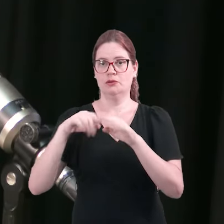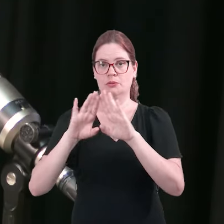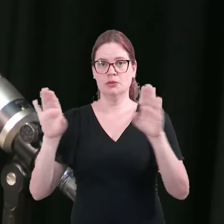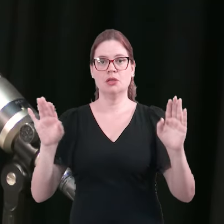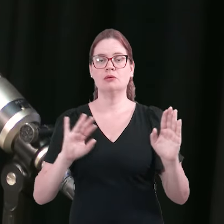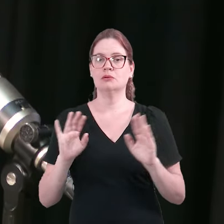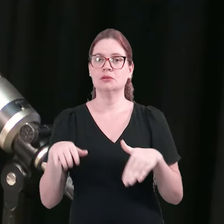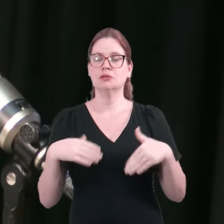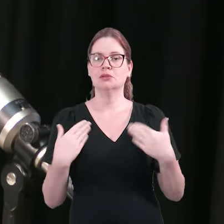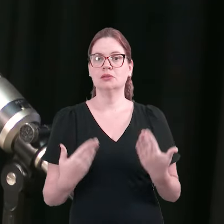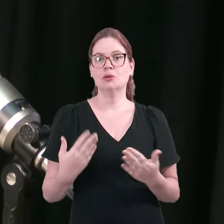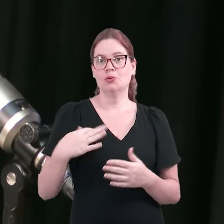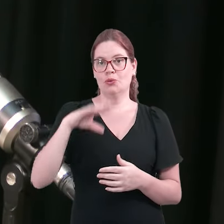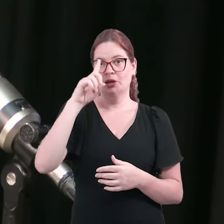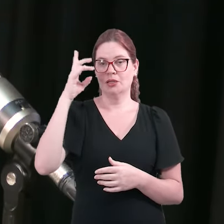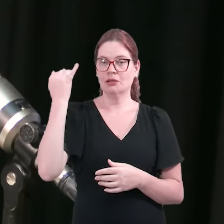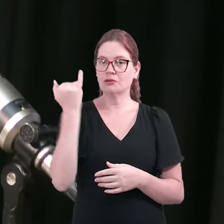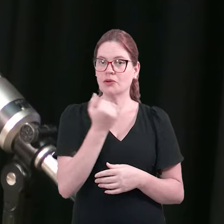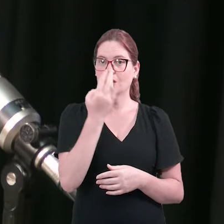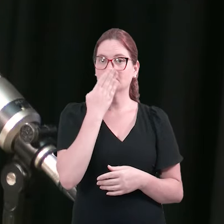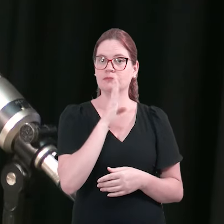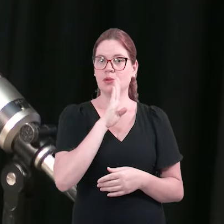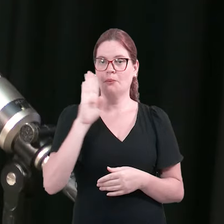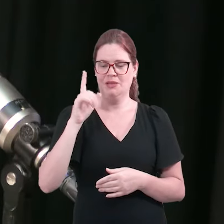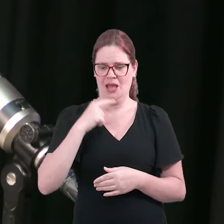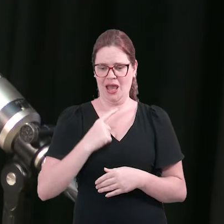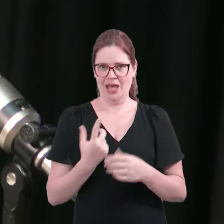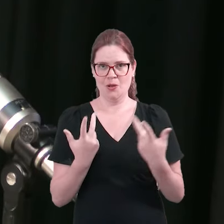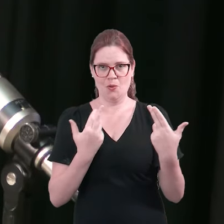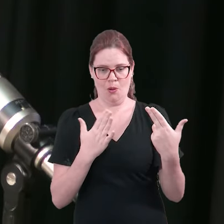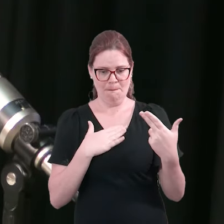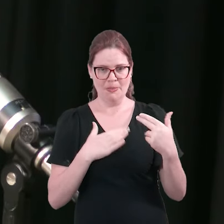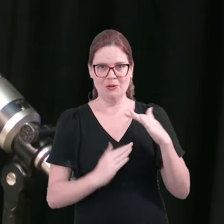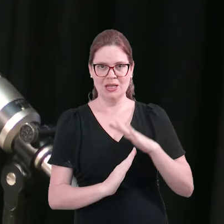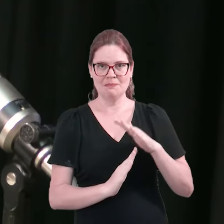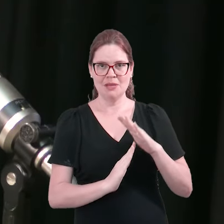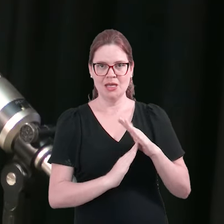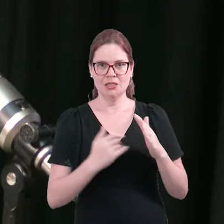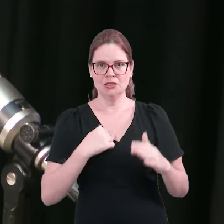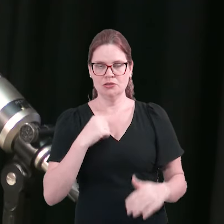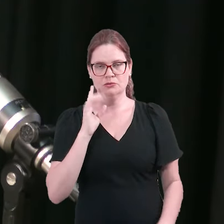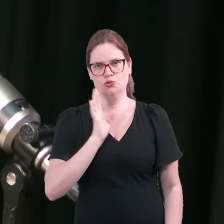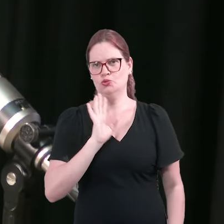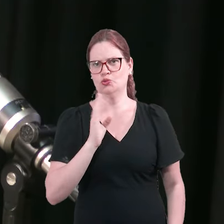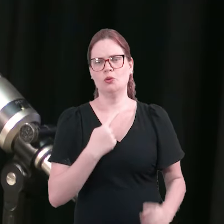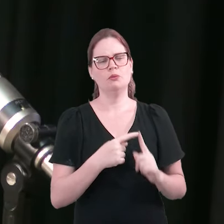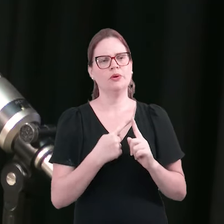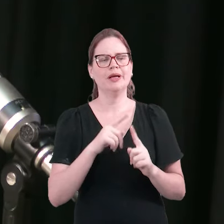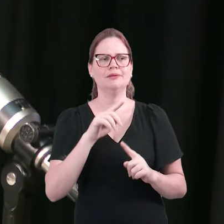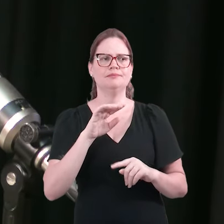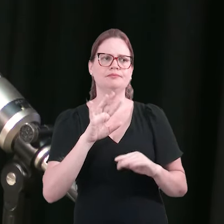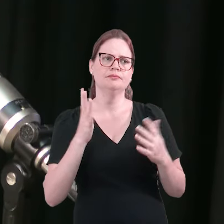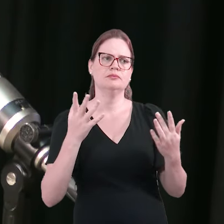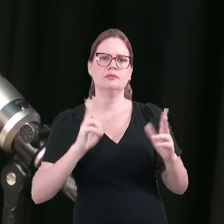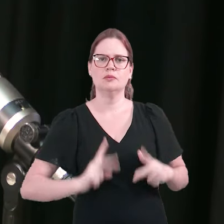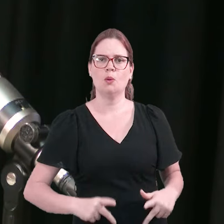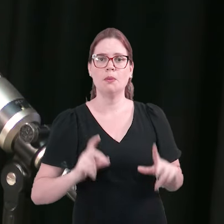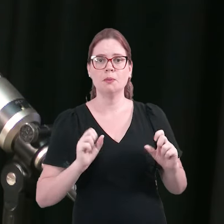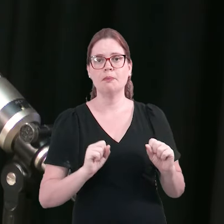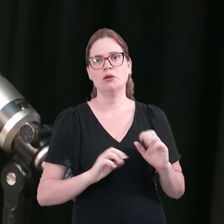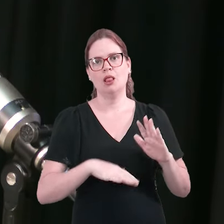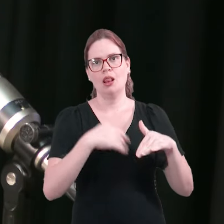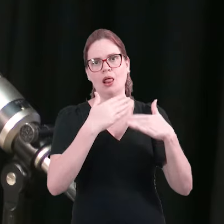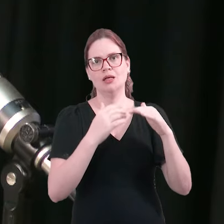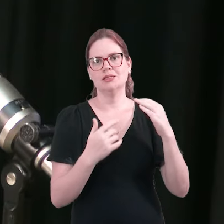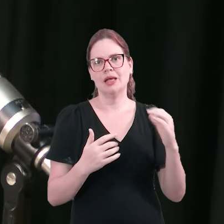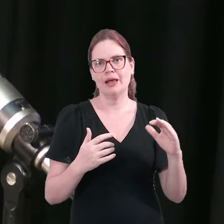palavra, ela não depende das limitações do homem, por mais que o homem ele avance cientificamente, ele